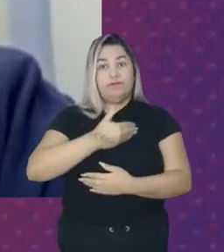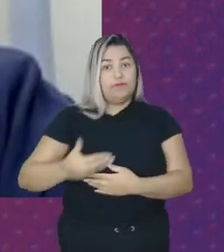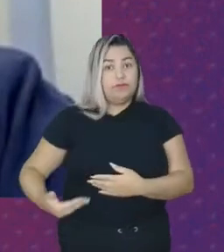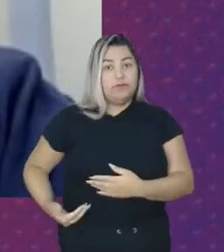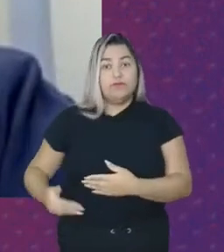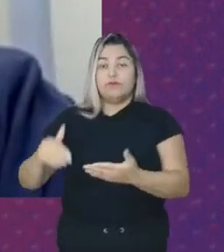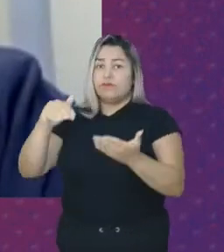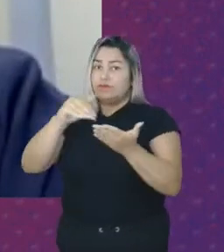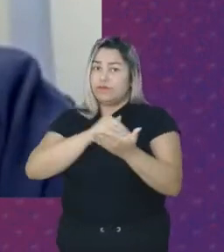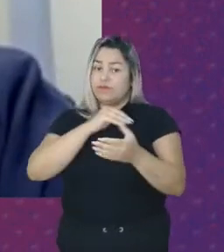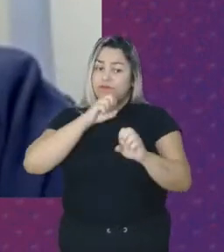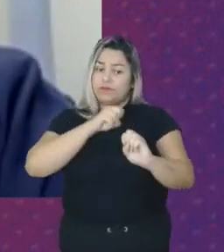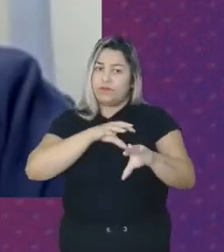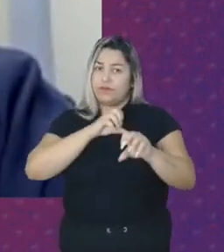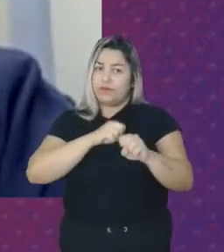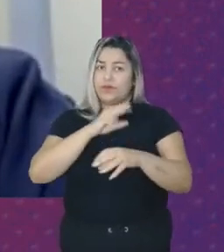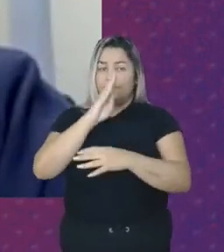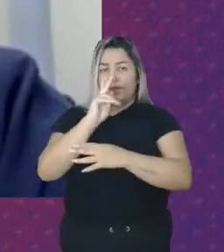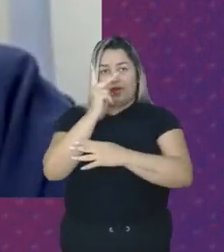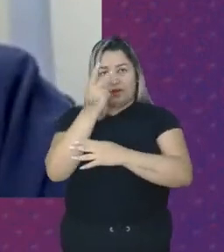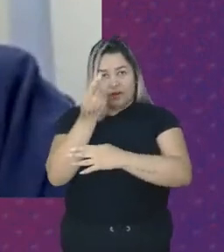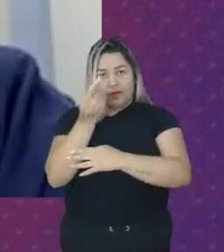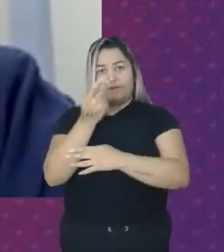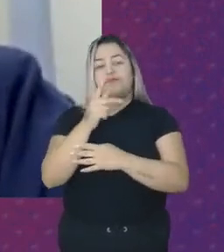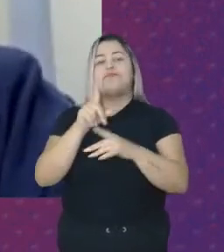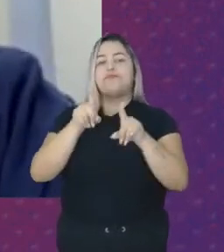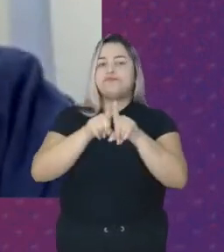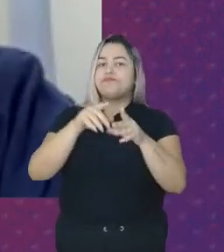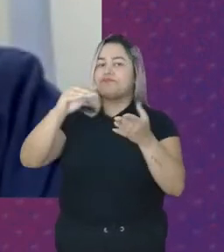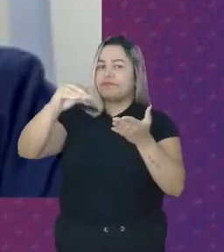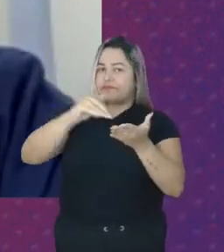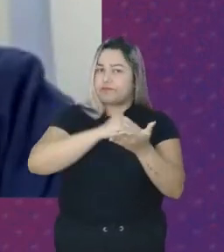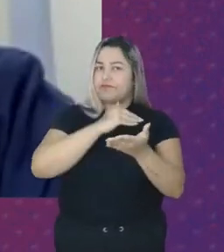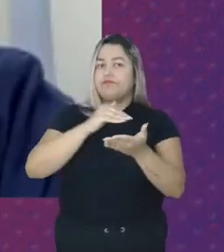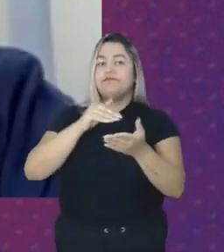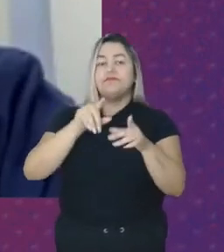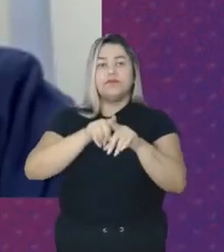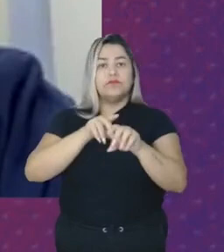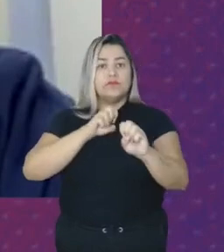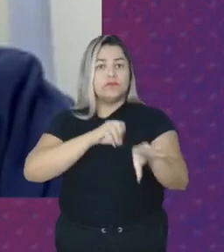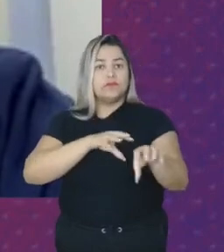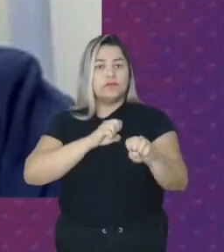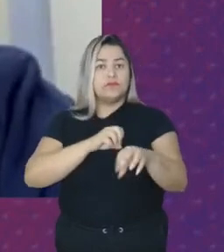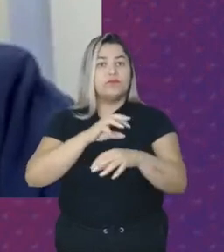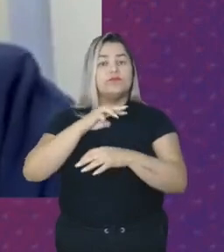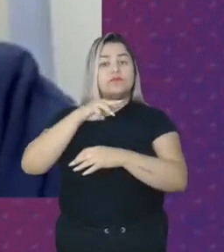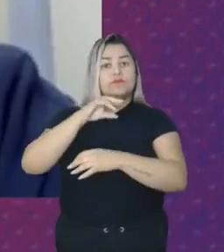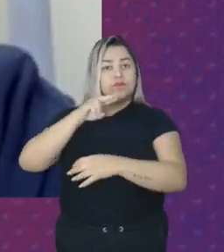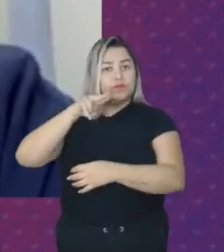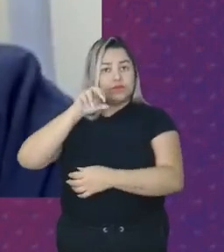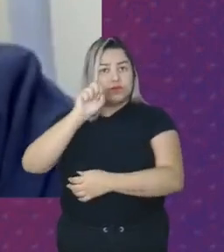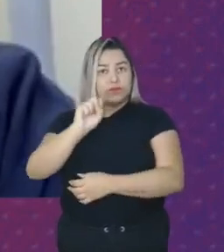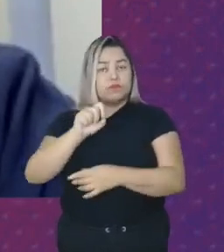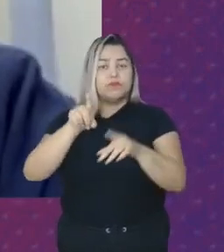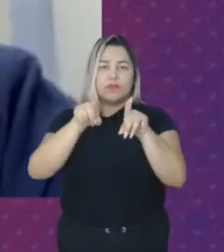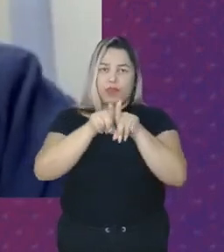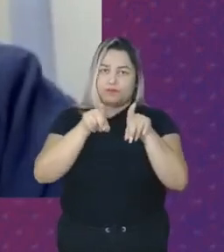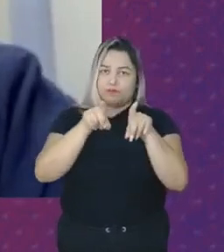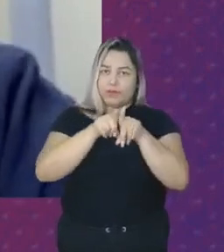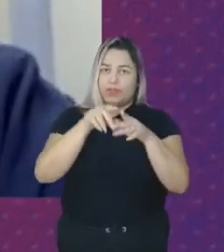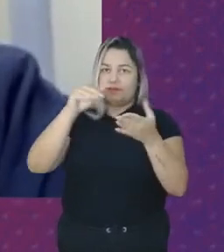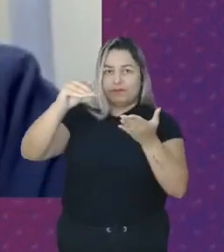fui secretária de Educação de Belo Horizonte, fui secretária de Educação do Estado de Minas Gerais e também